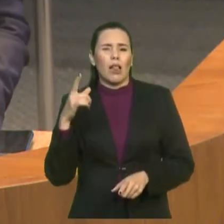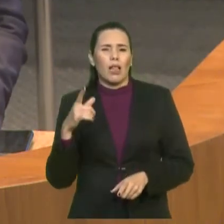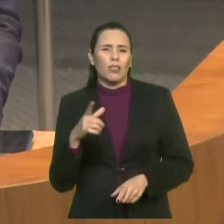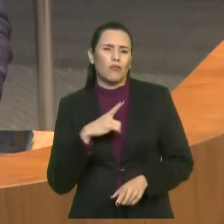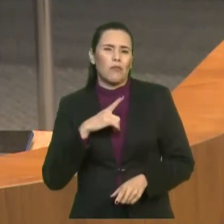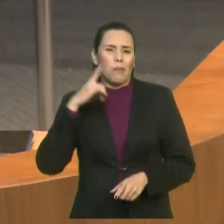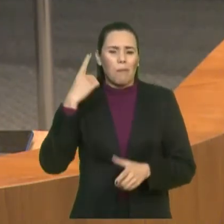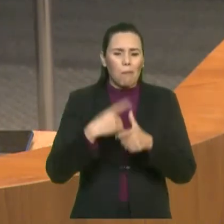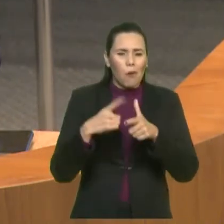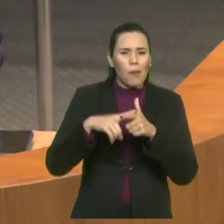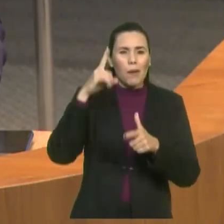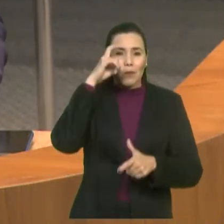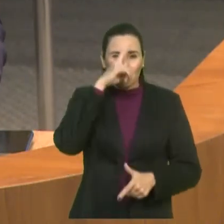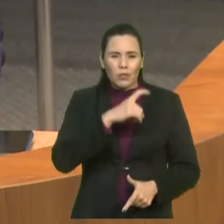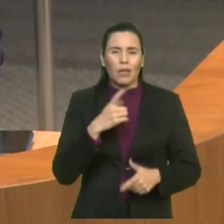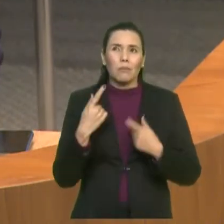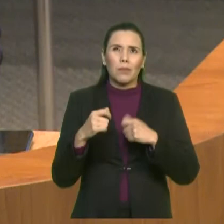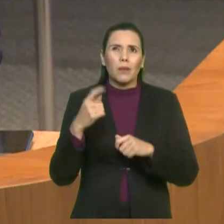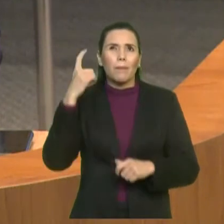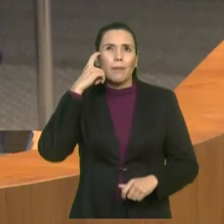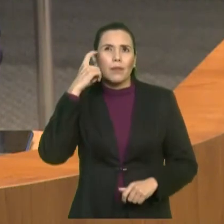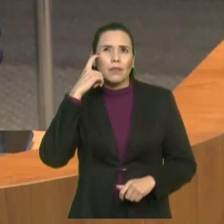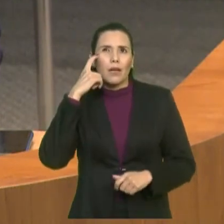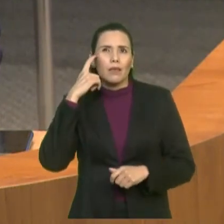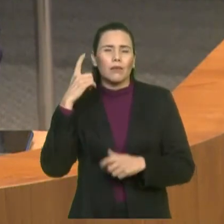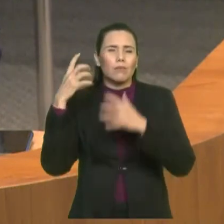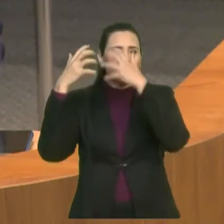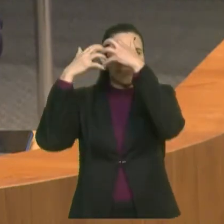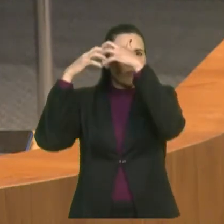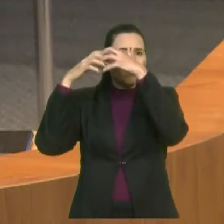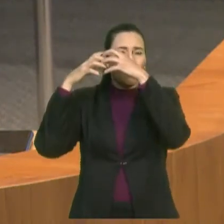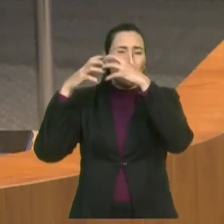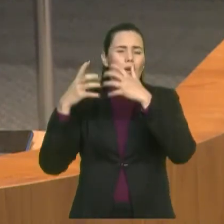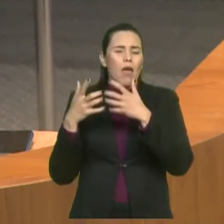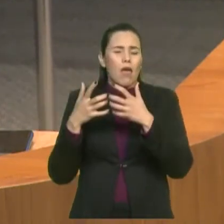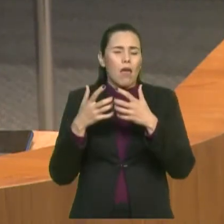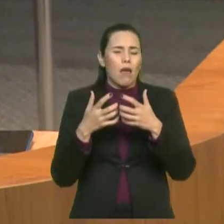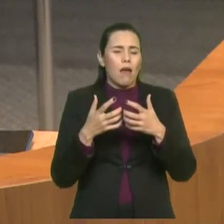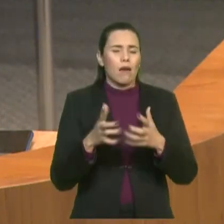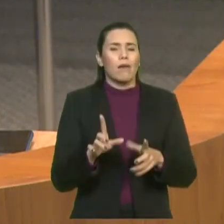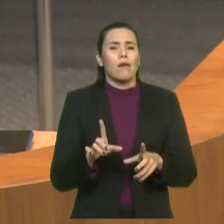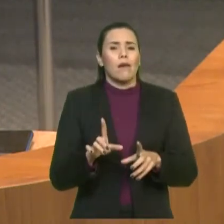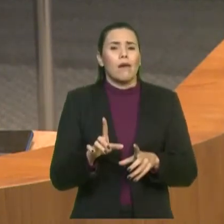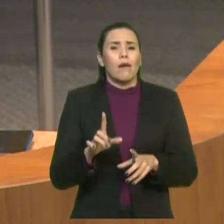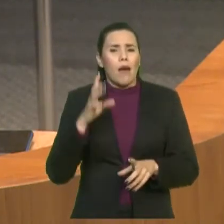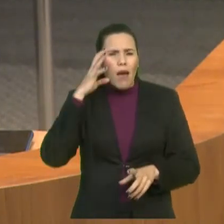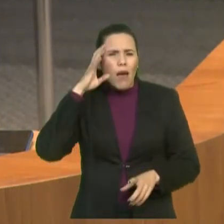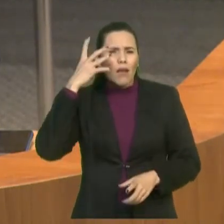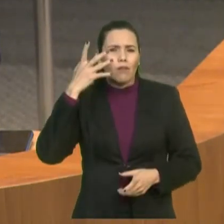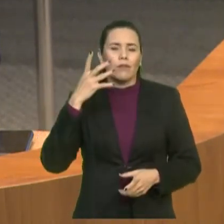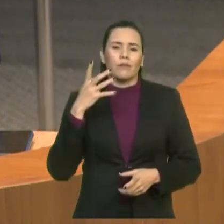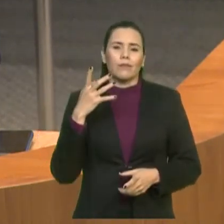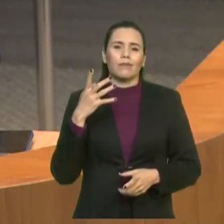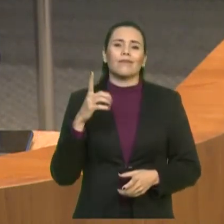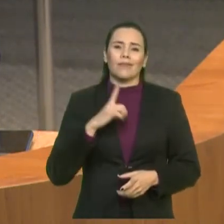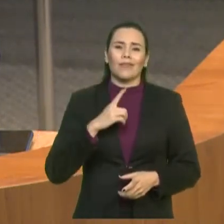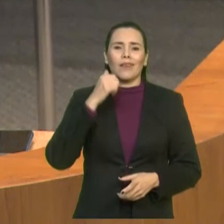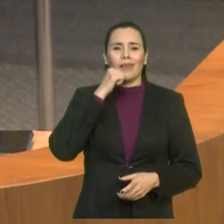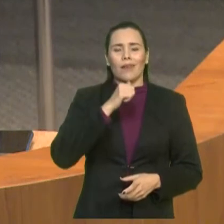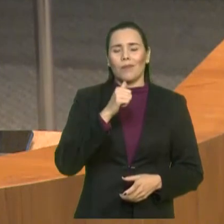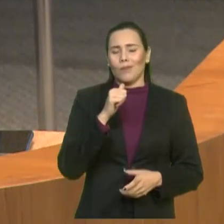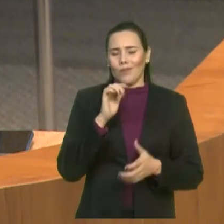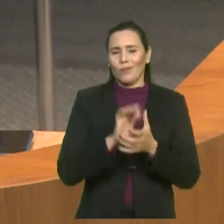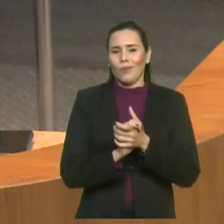tomar decisões rápidas e decisões que impactam na vida das pessoas. Agradeço a todos pela atenção e repito